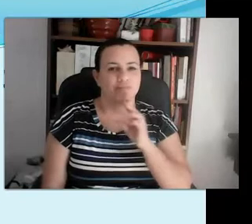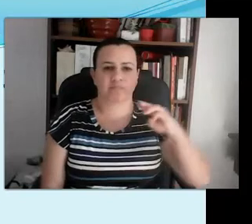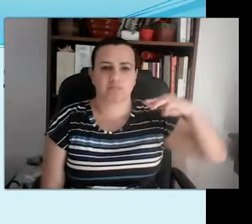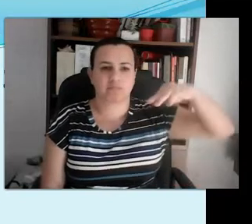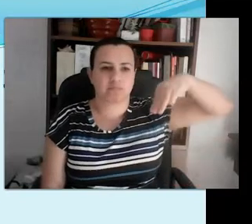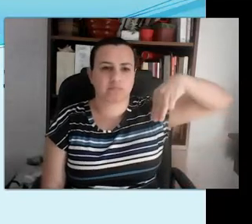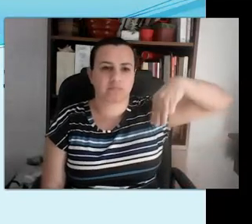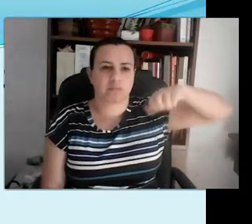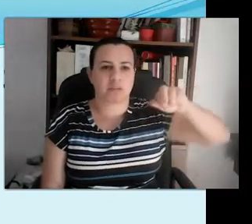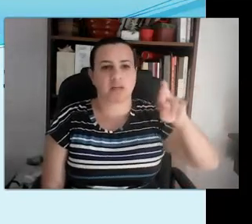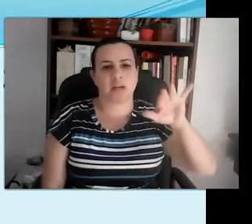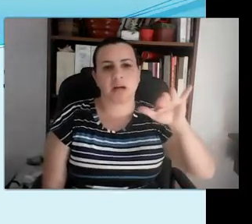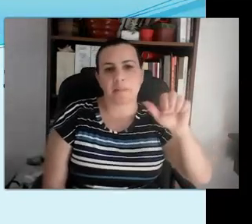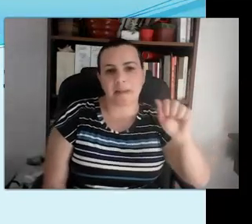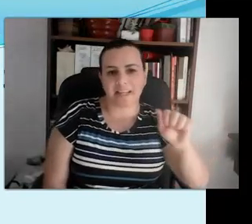conheço